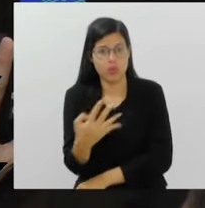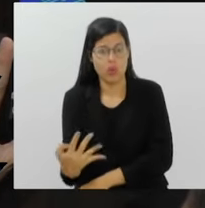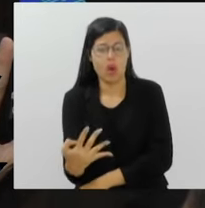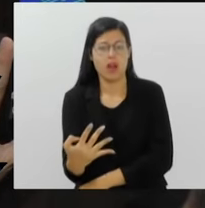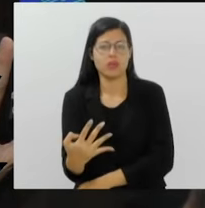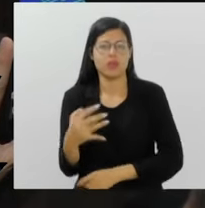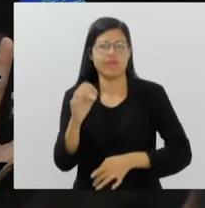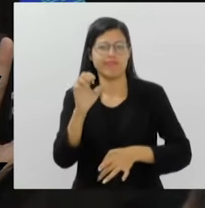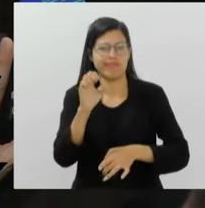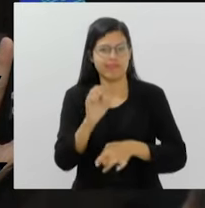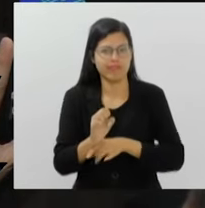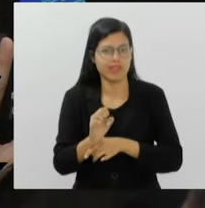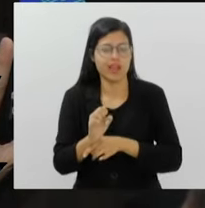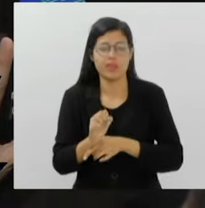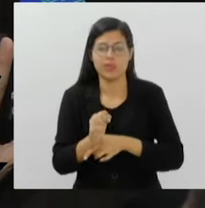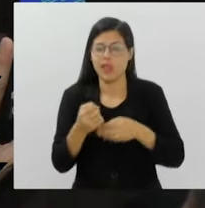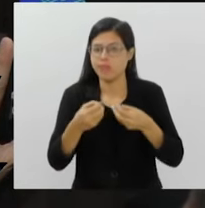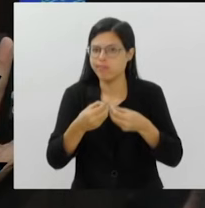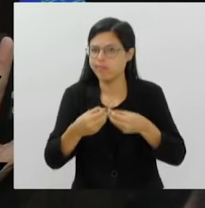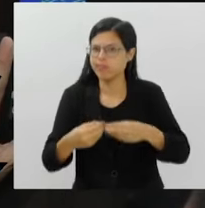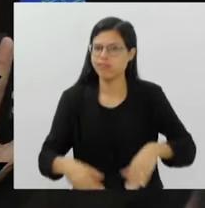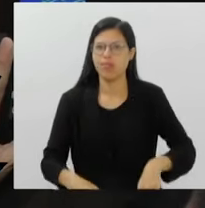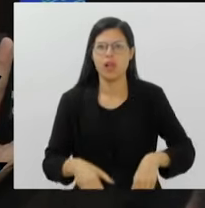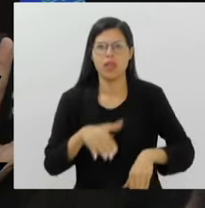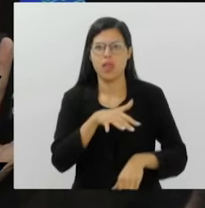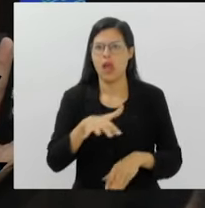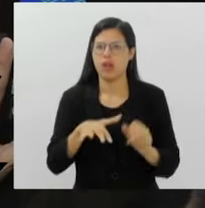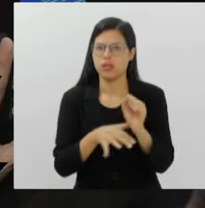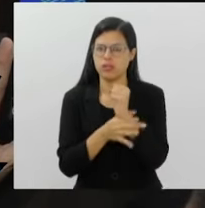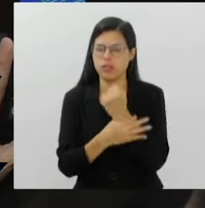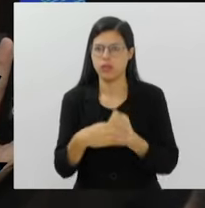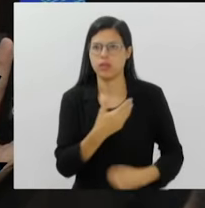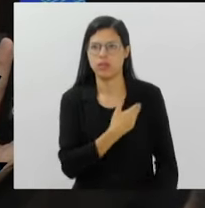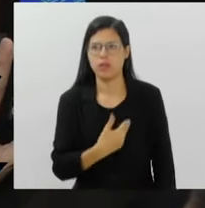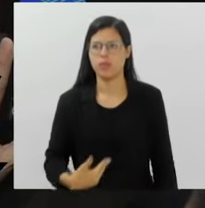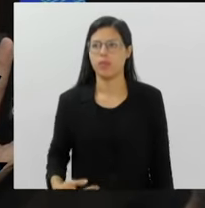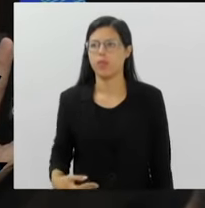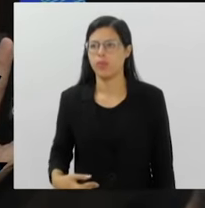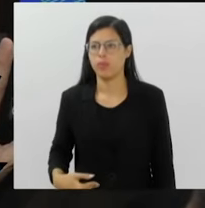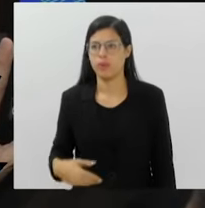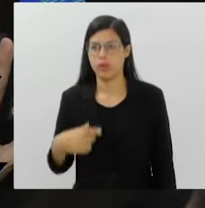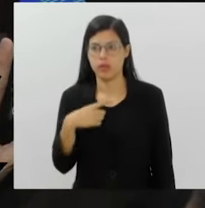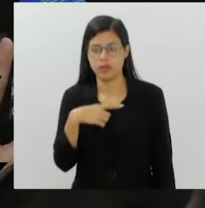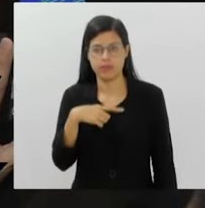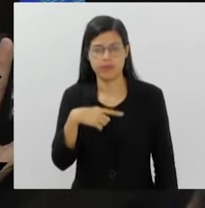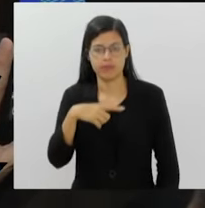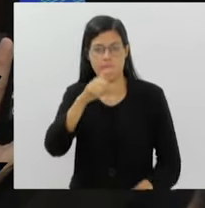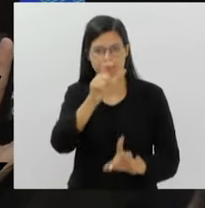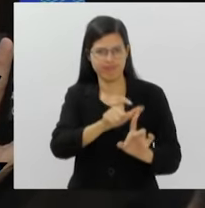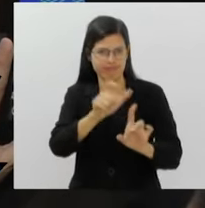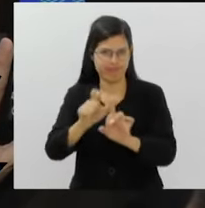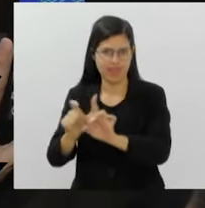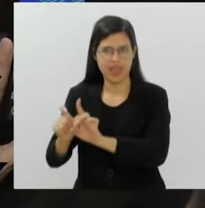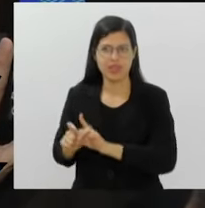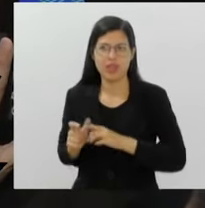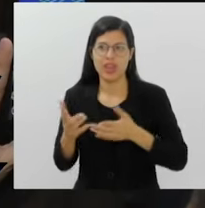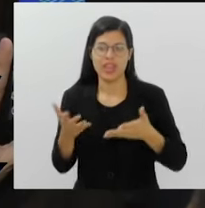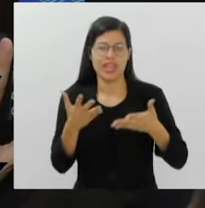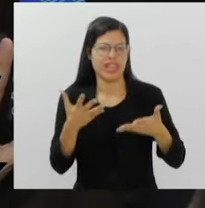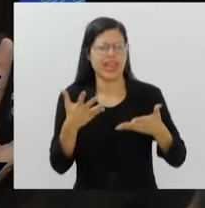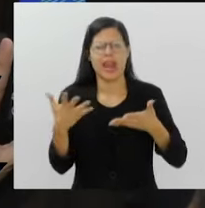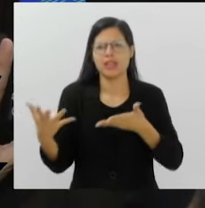sangra na questão de segurança pública, e aí surge um monte de personagens, uns que querem ser os